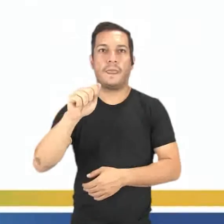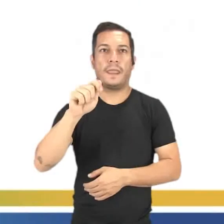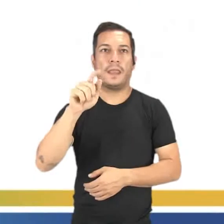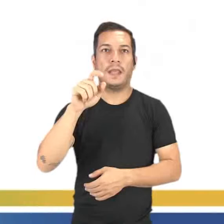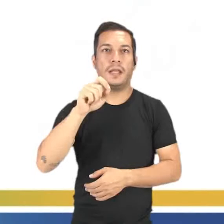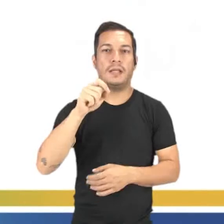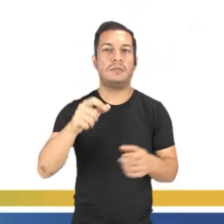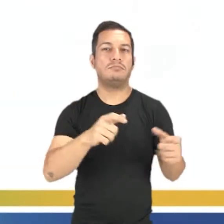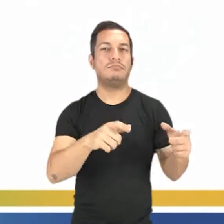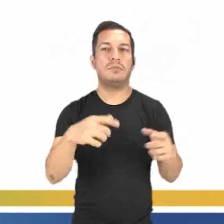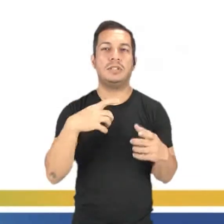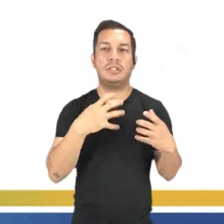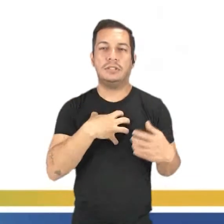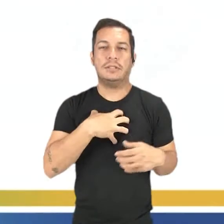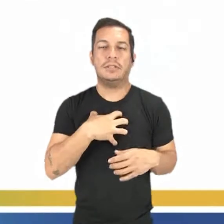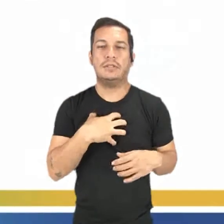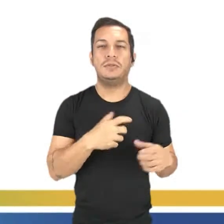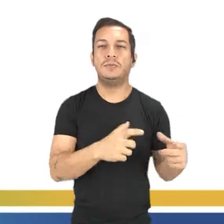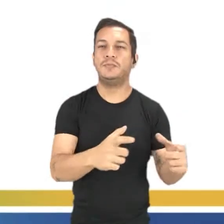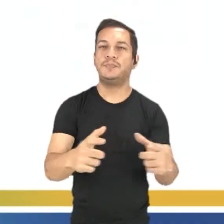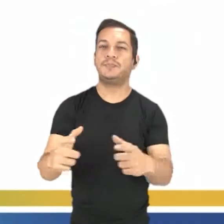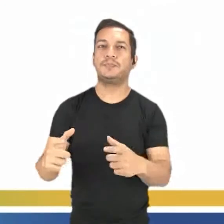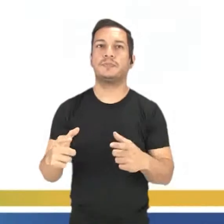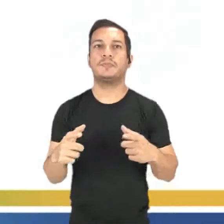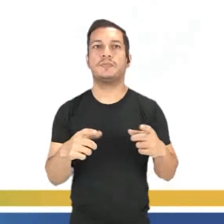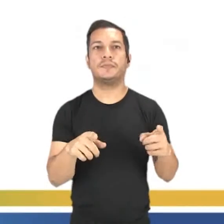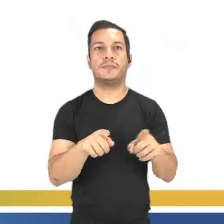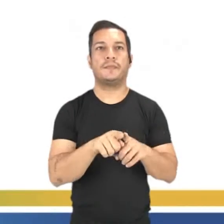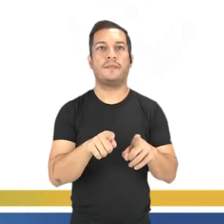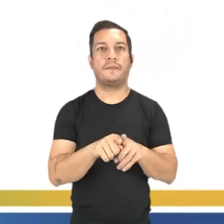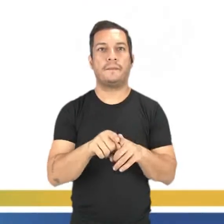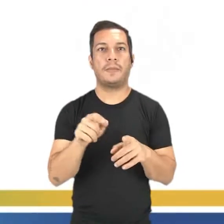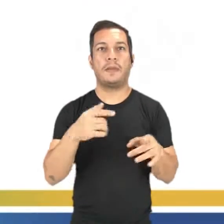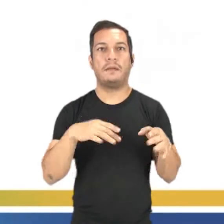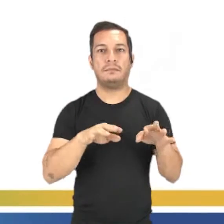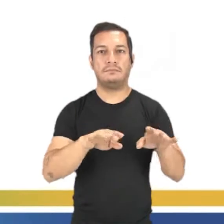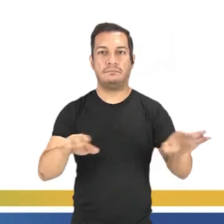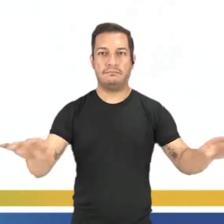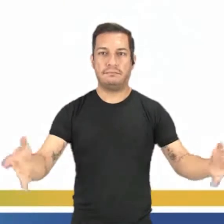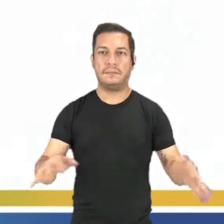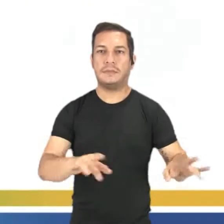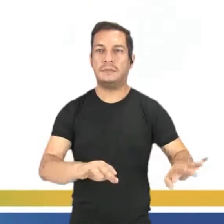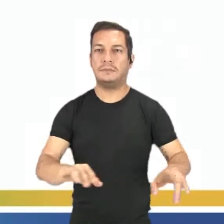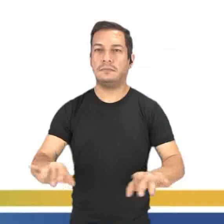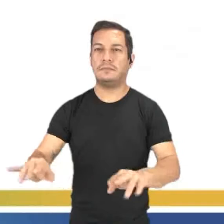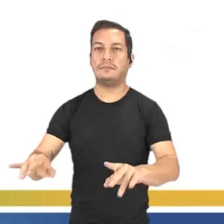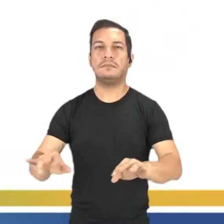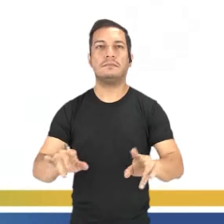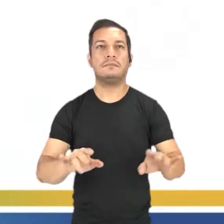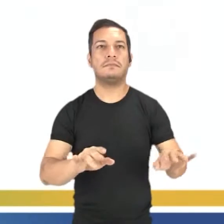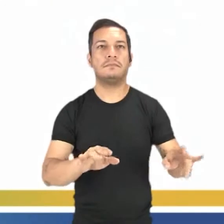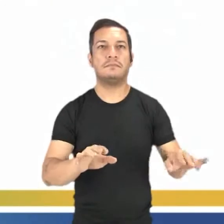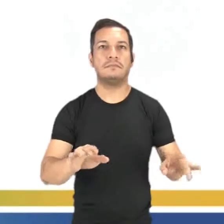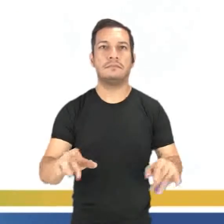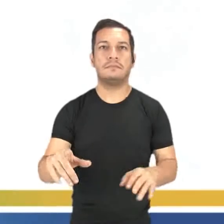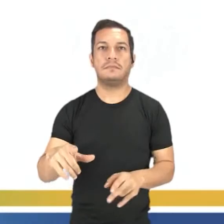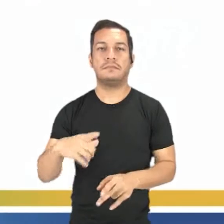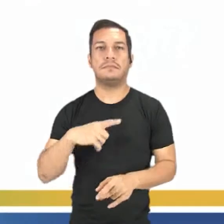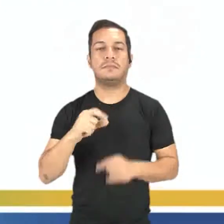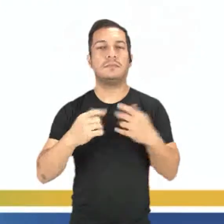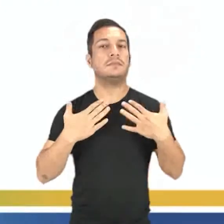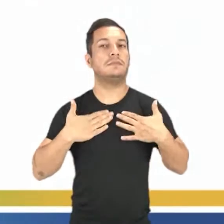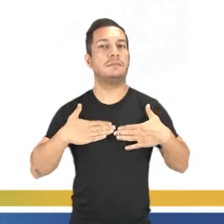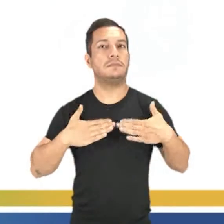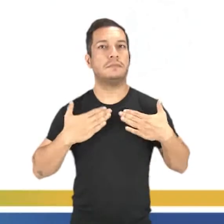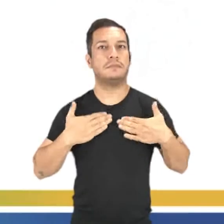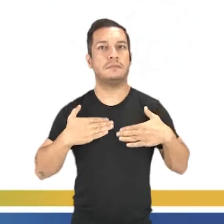tépido ambiente. Sobre a estante do piano reluzente repousa a Norma,